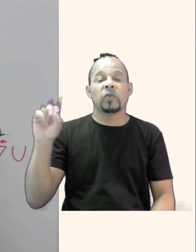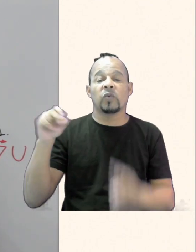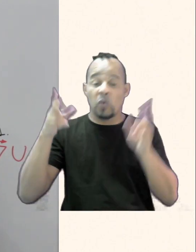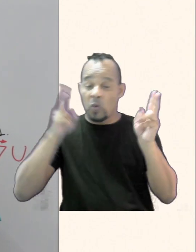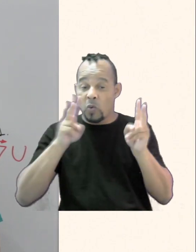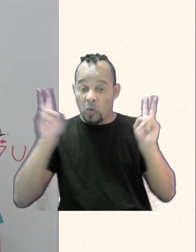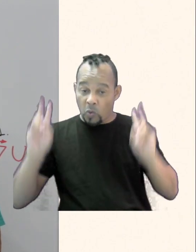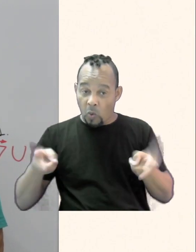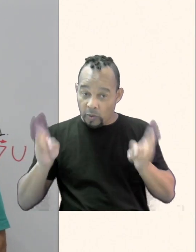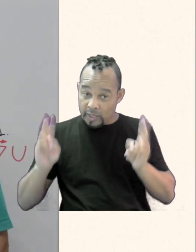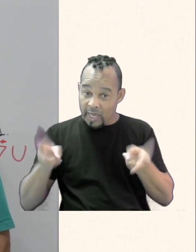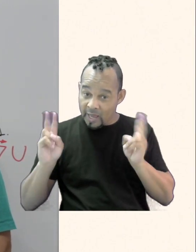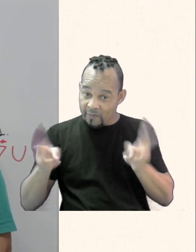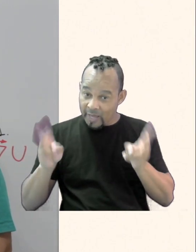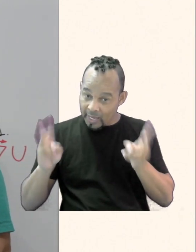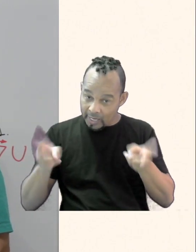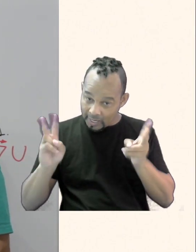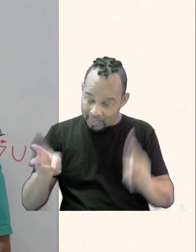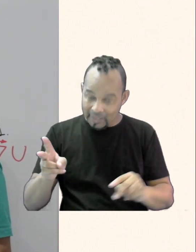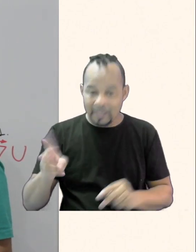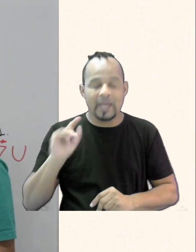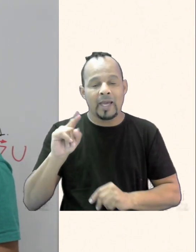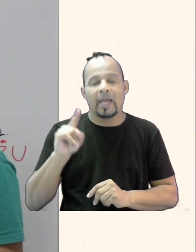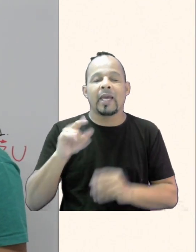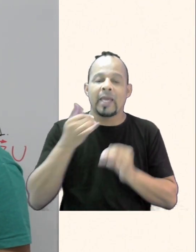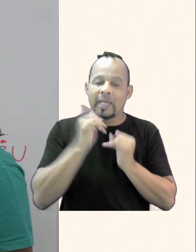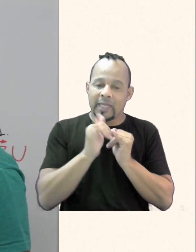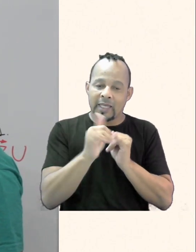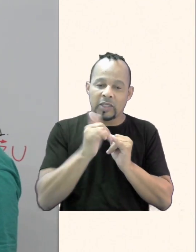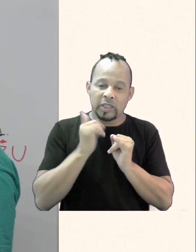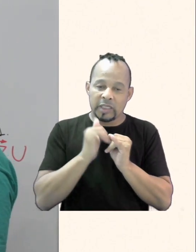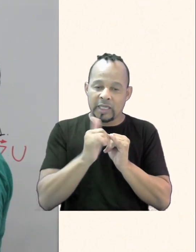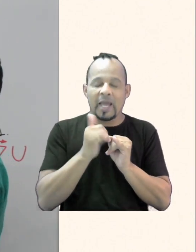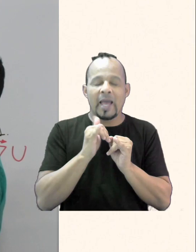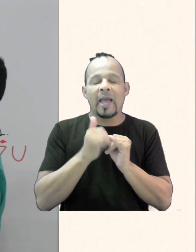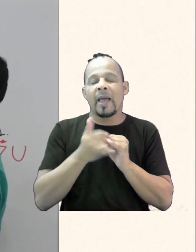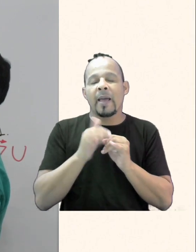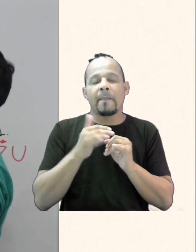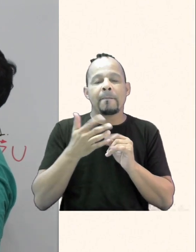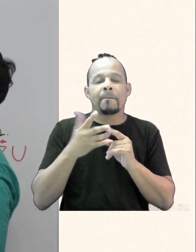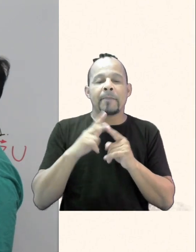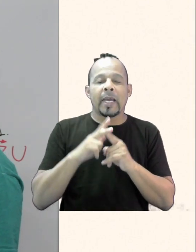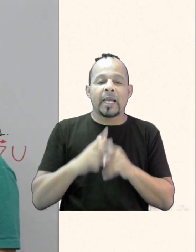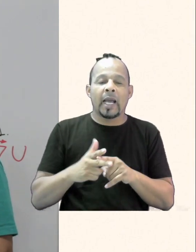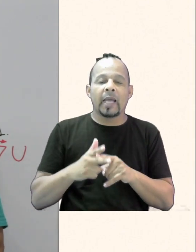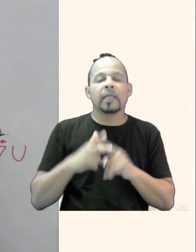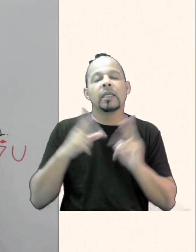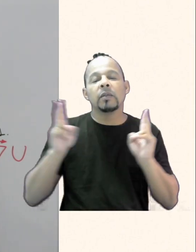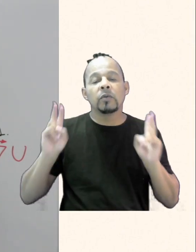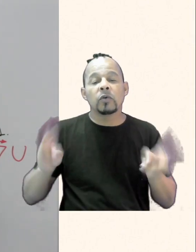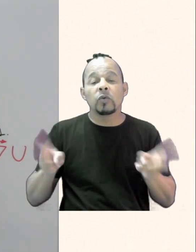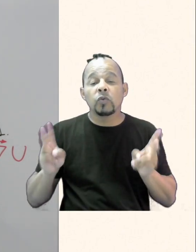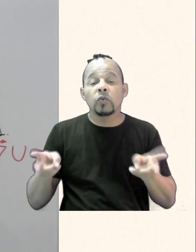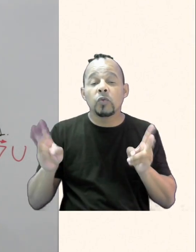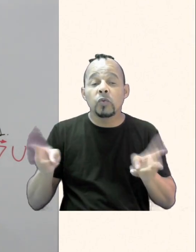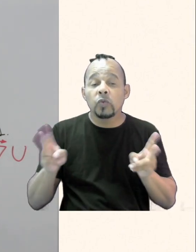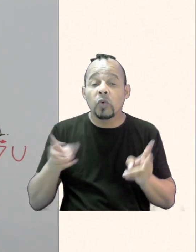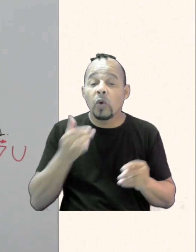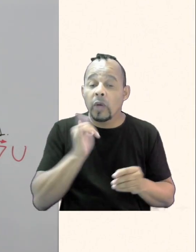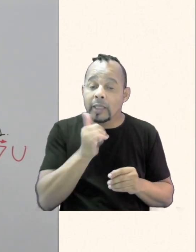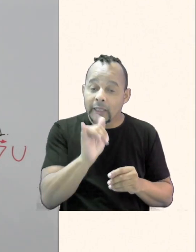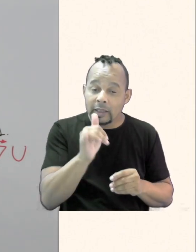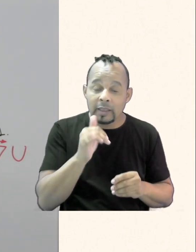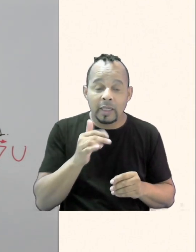quais conserva a energia mecânica. Ou seja, a variação de energia mecânica